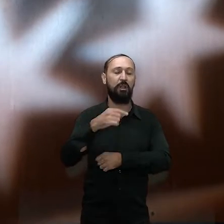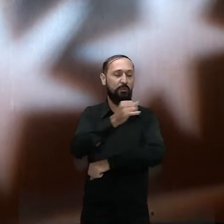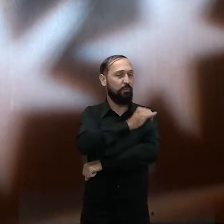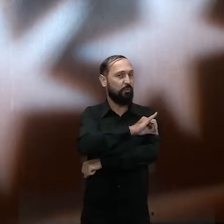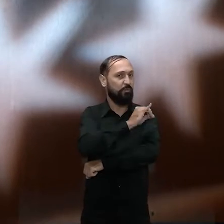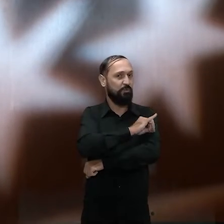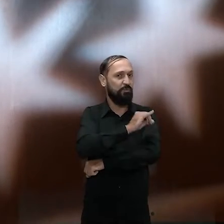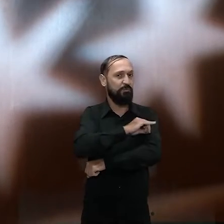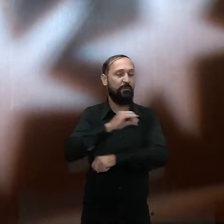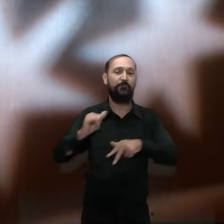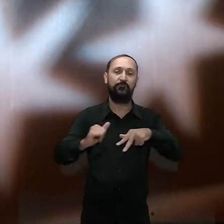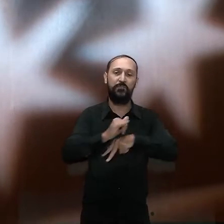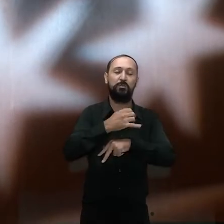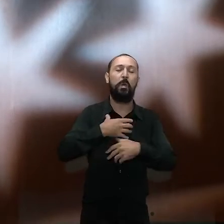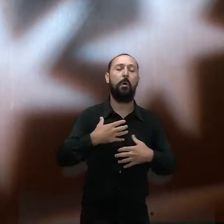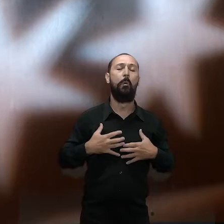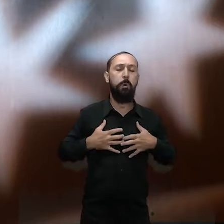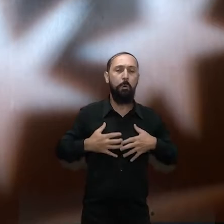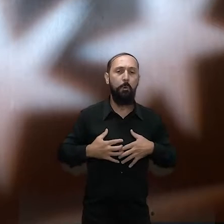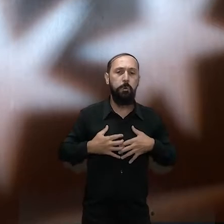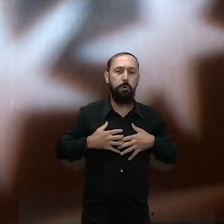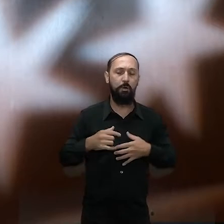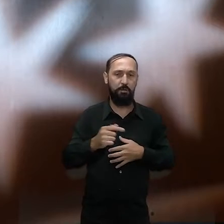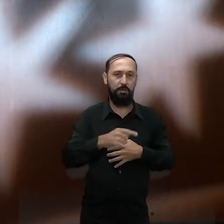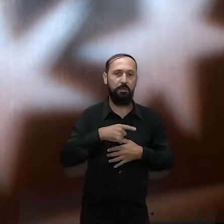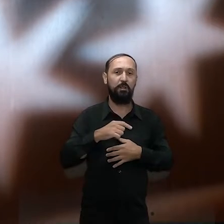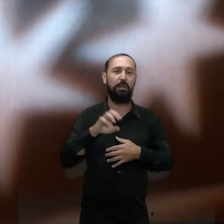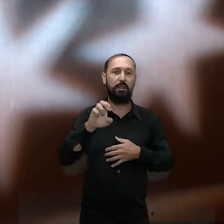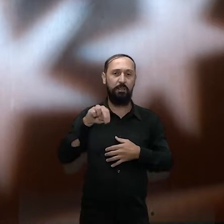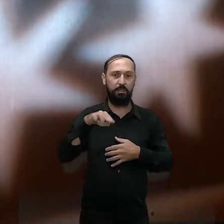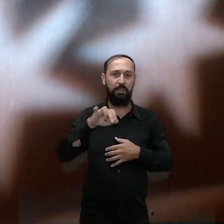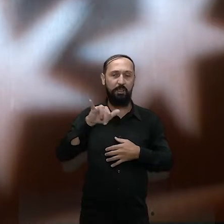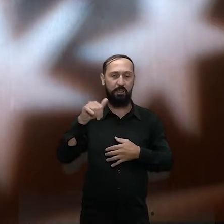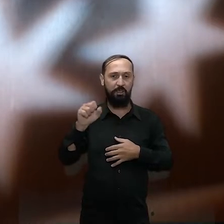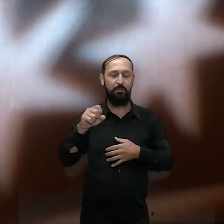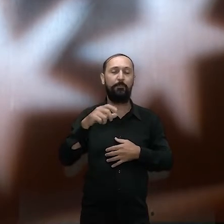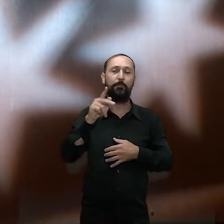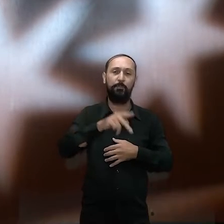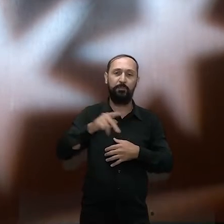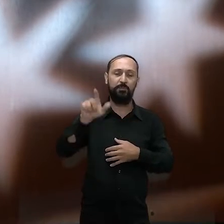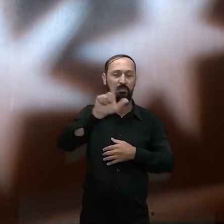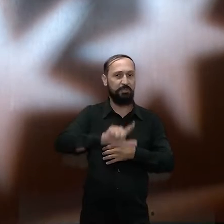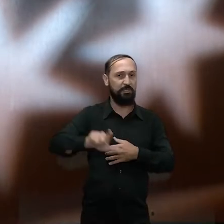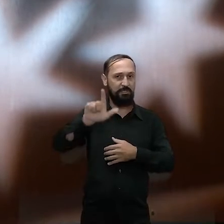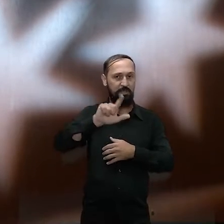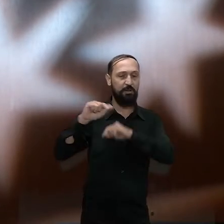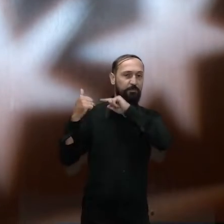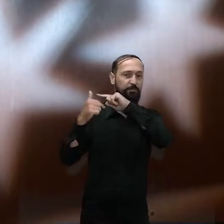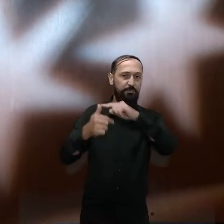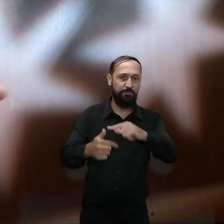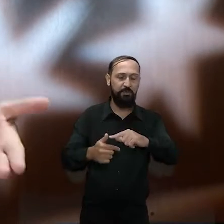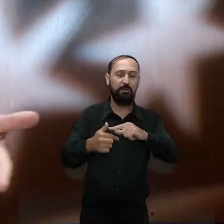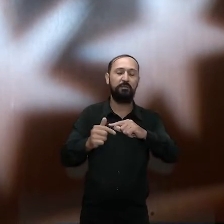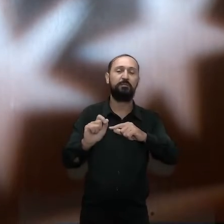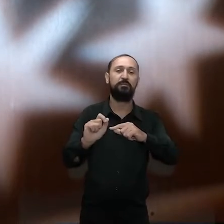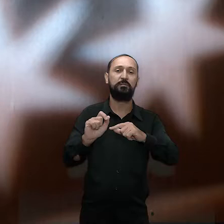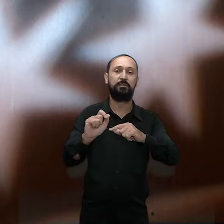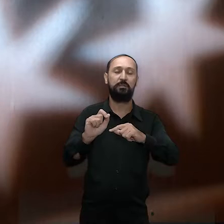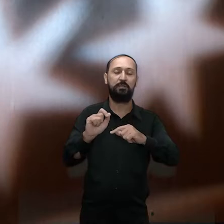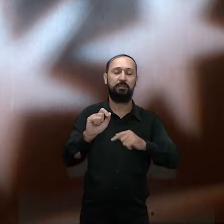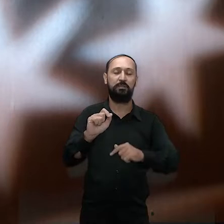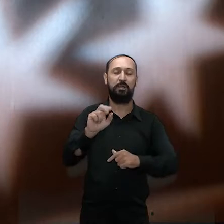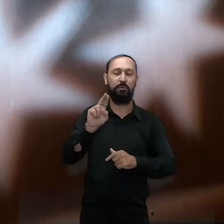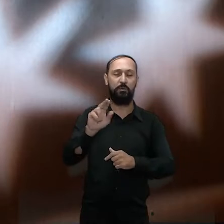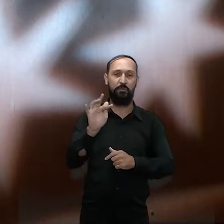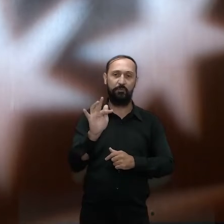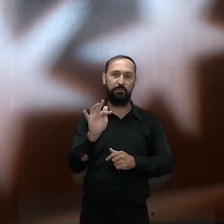1877 no Rio de Janeiro, vítima de tuberculose. O escritor Enéas Tavares, professor de literatura clássica da Universidade